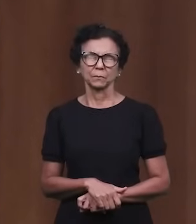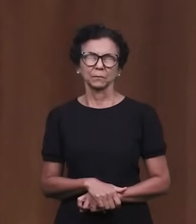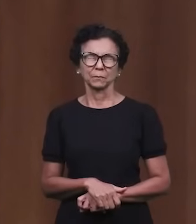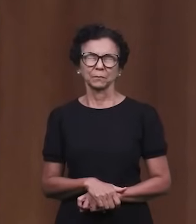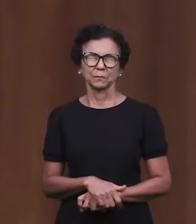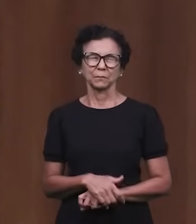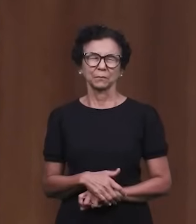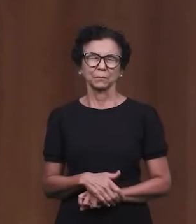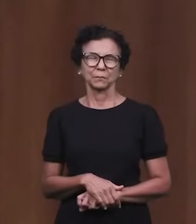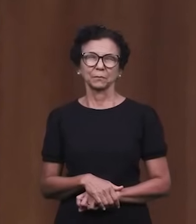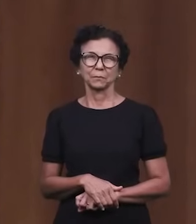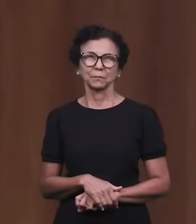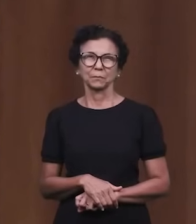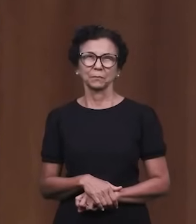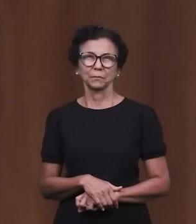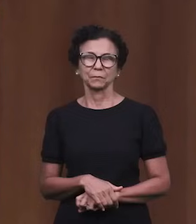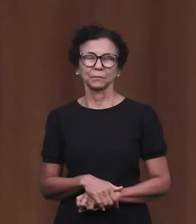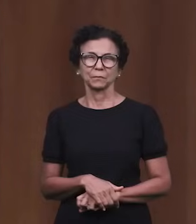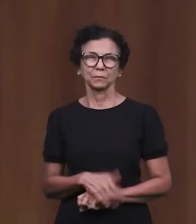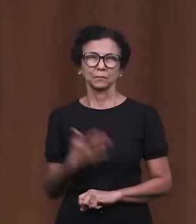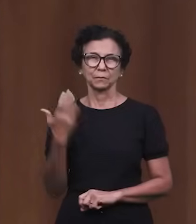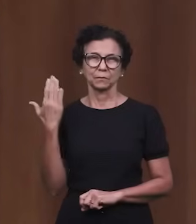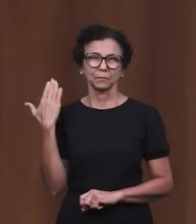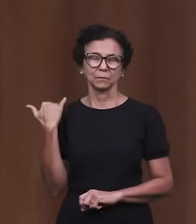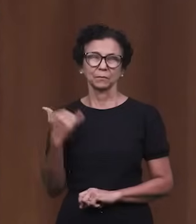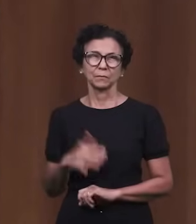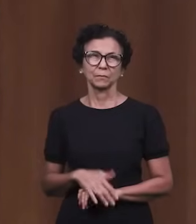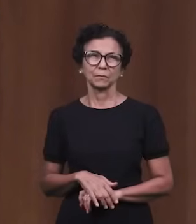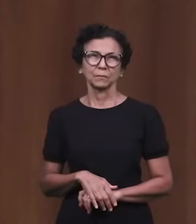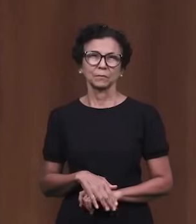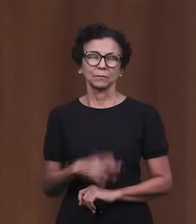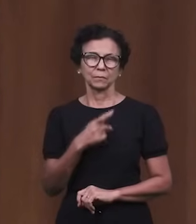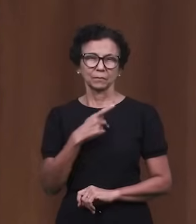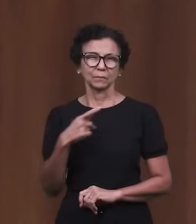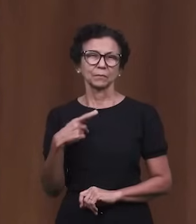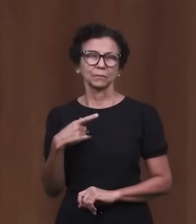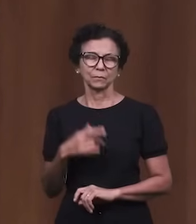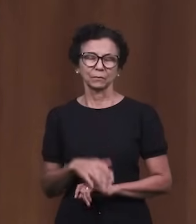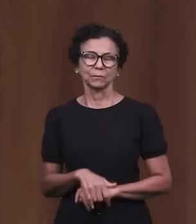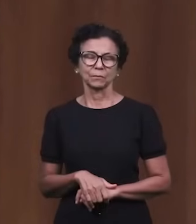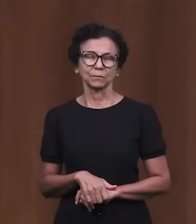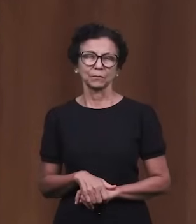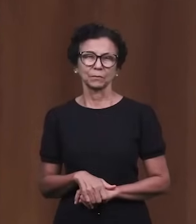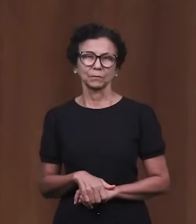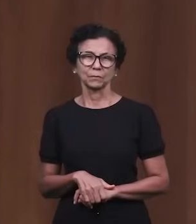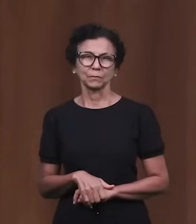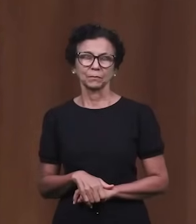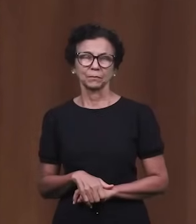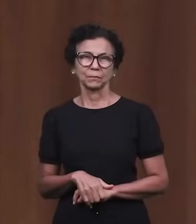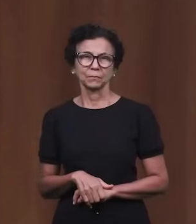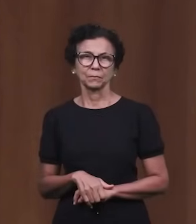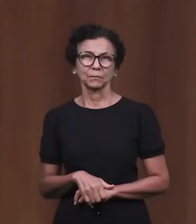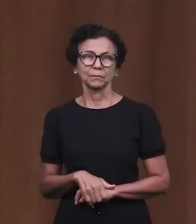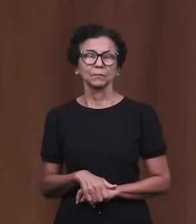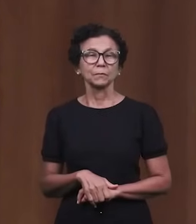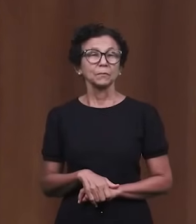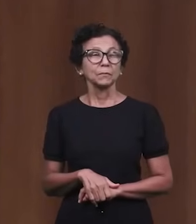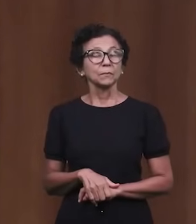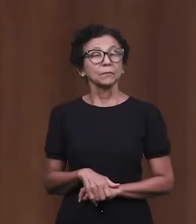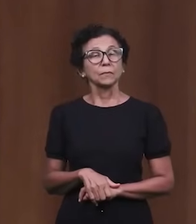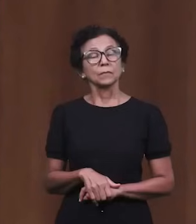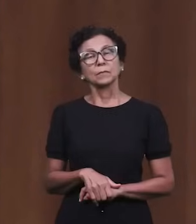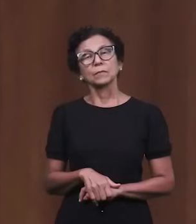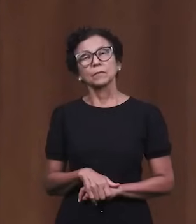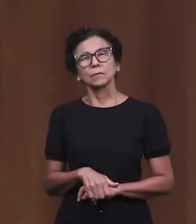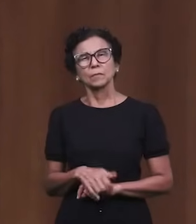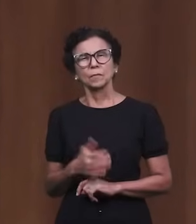Eu era um pastor novo em Vitória, eu era auxiliar de Jonas, tá? E se